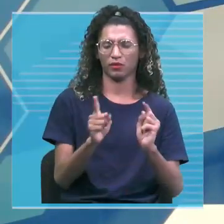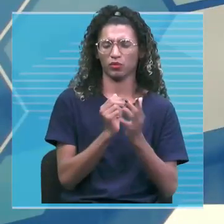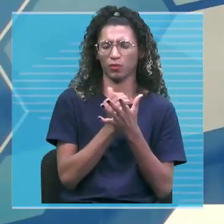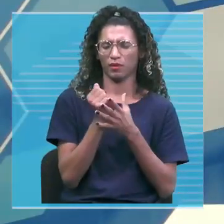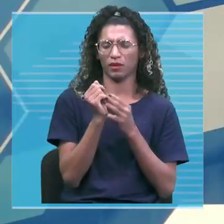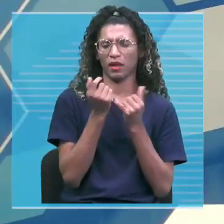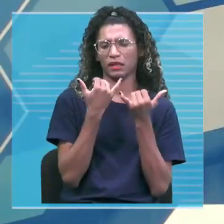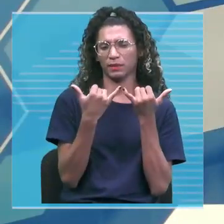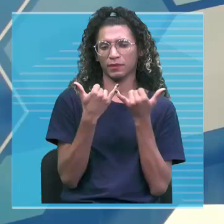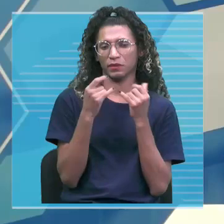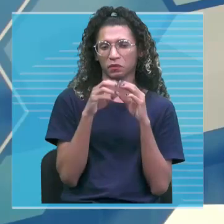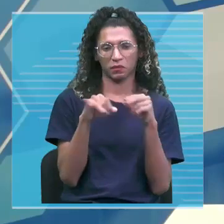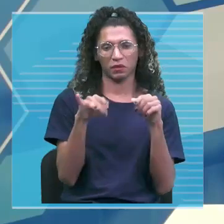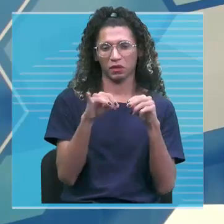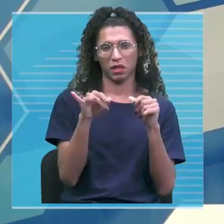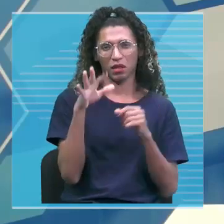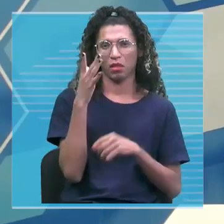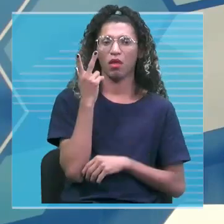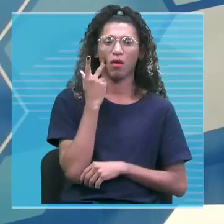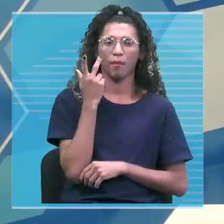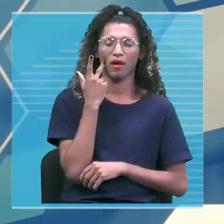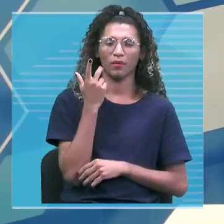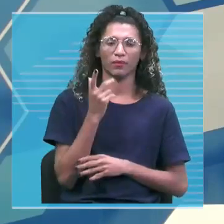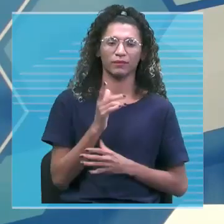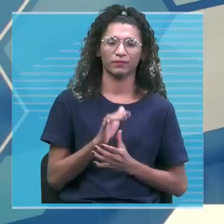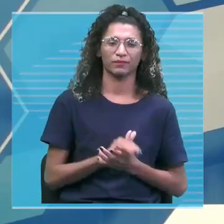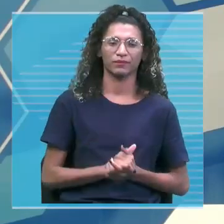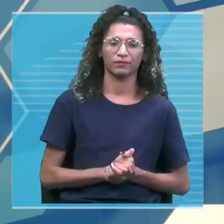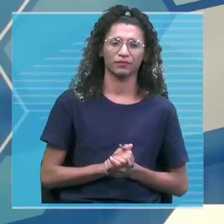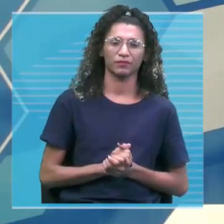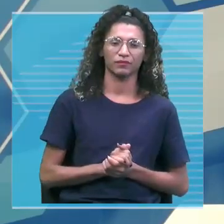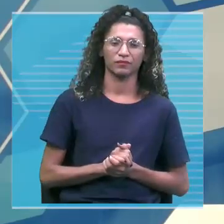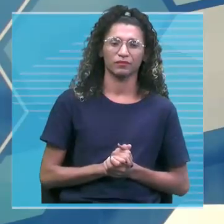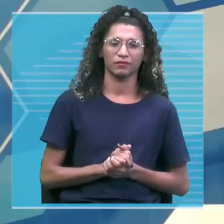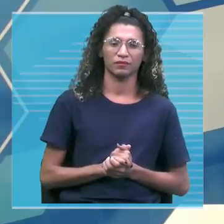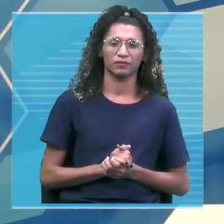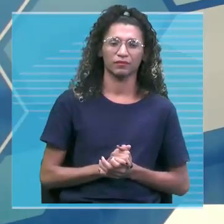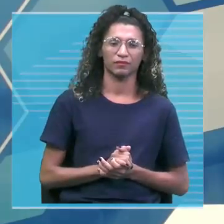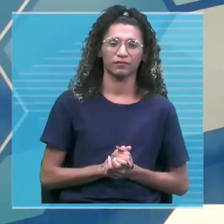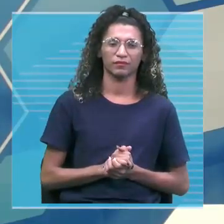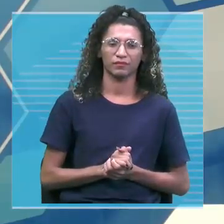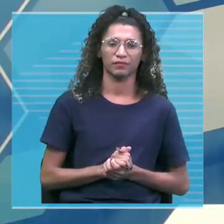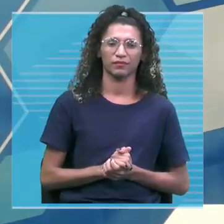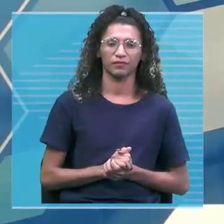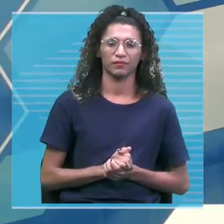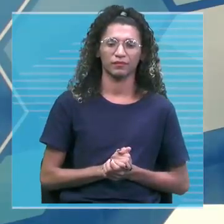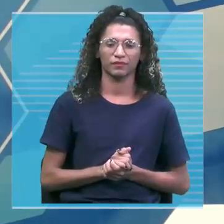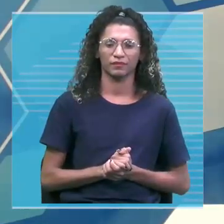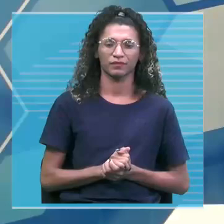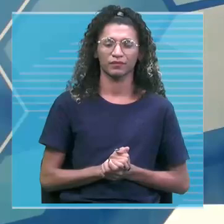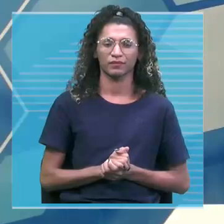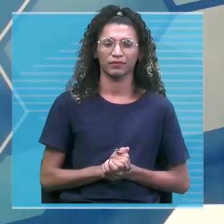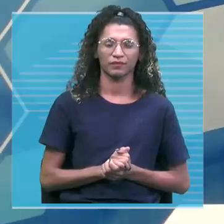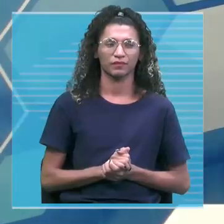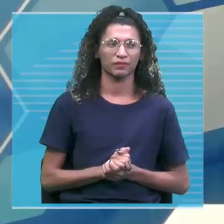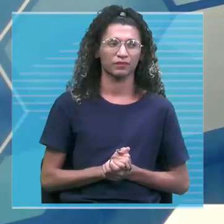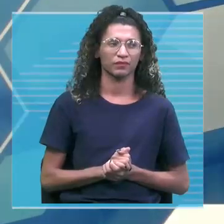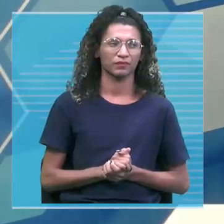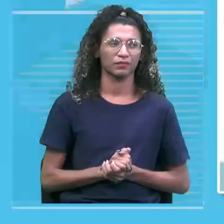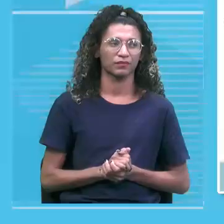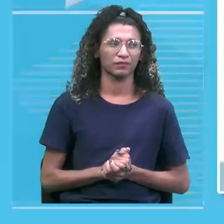né de início ela parece uma lama certo ela parece